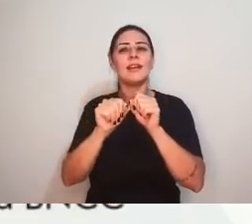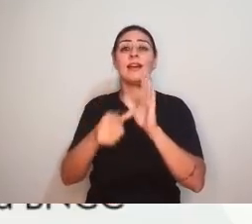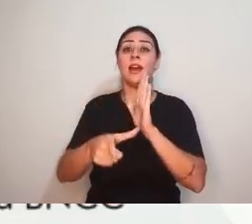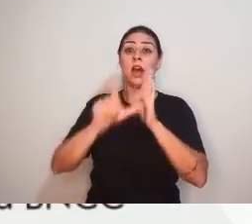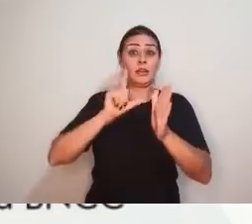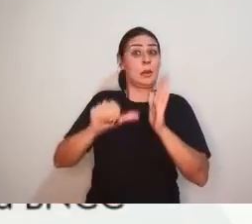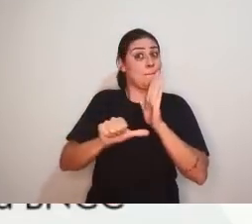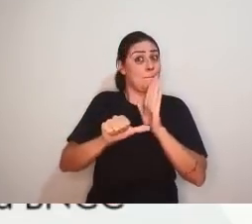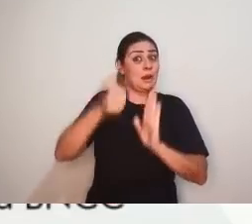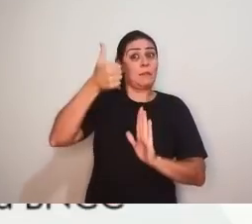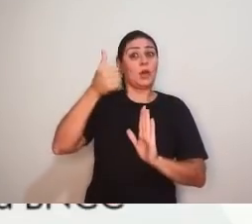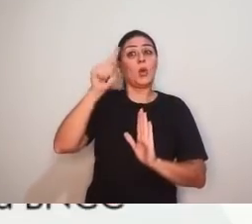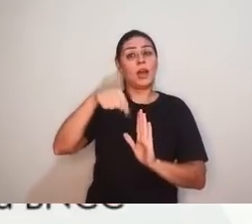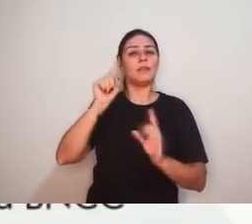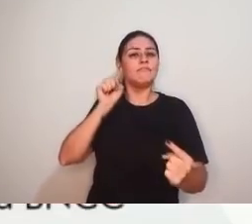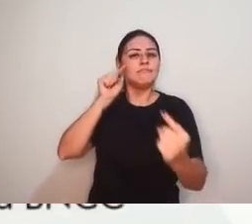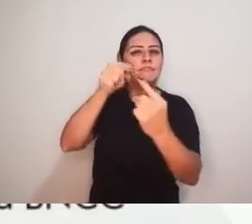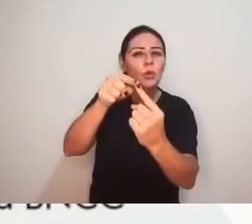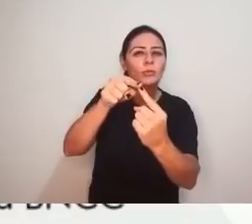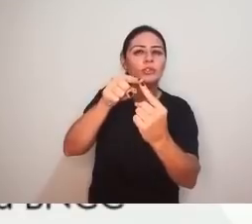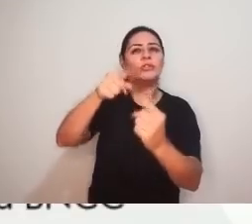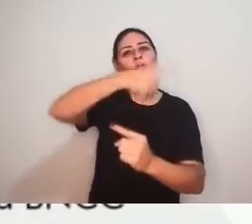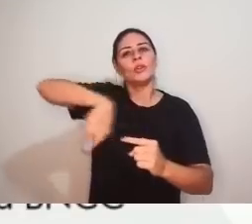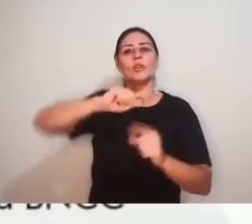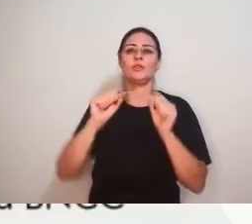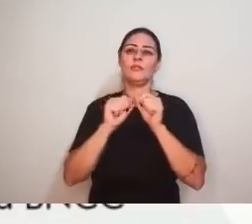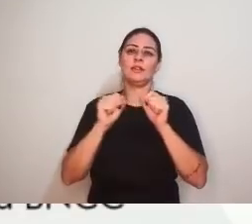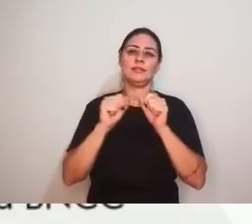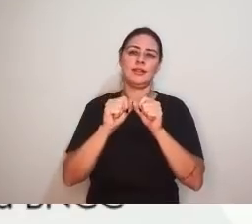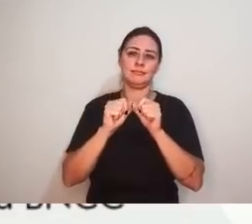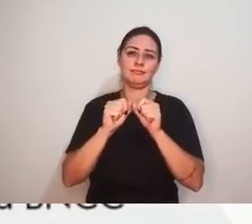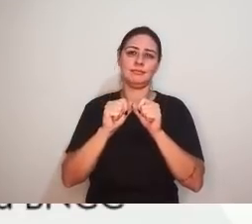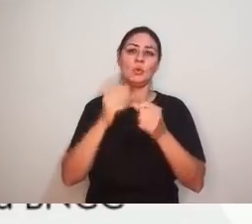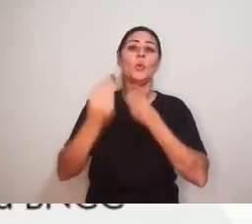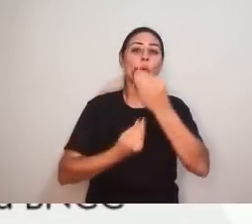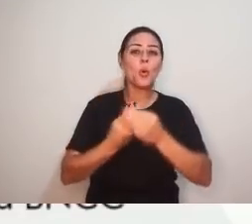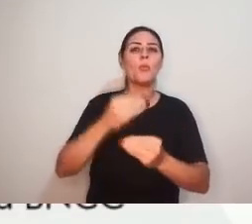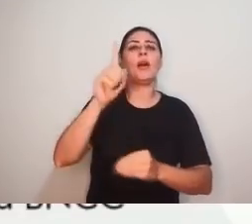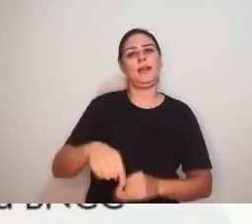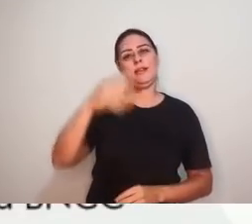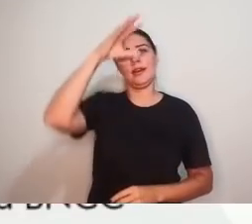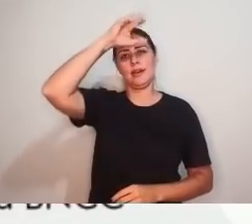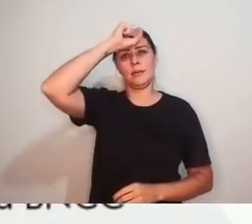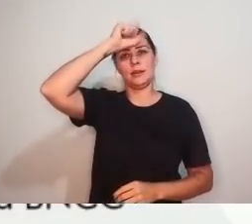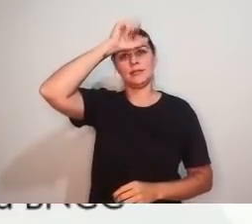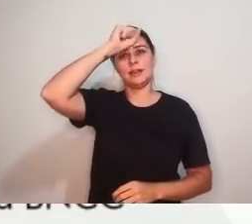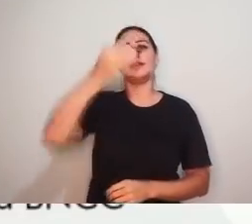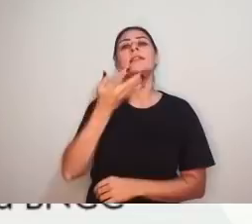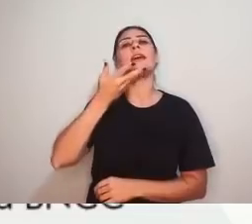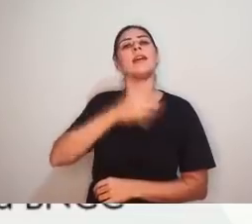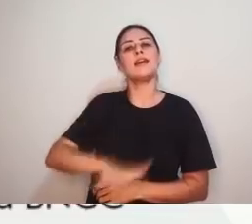realmente olhar, antes de qualquer coisa, o objeto do nosso fazer pedagógico, que é o